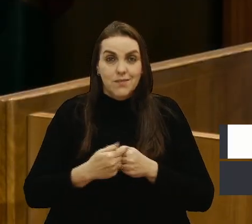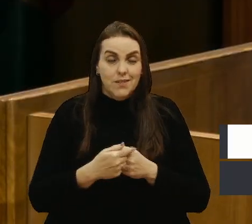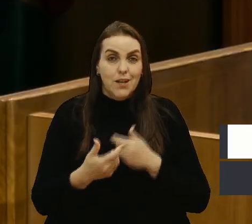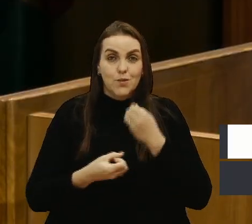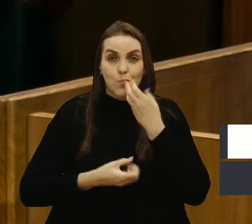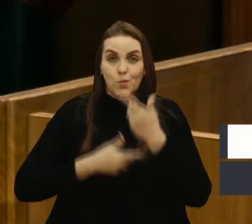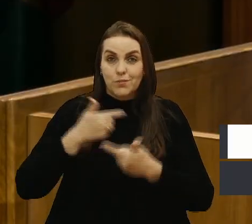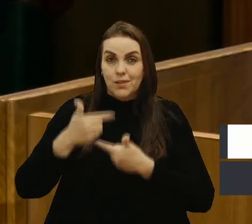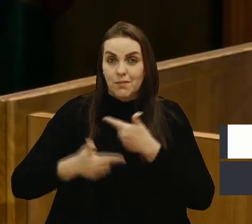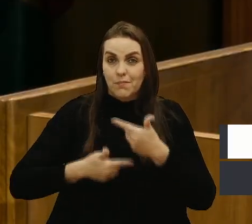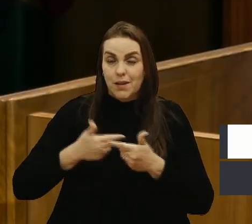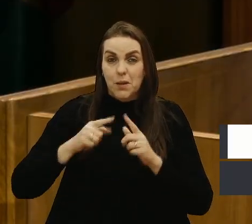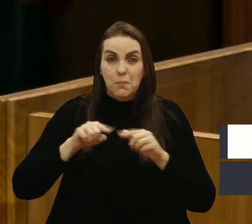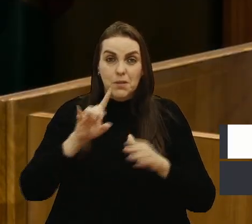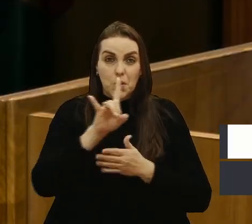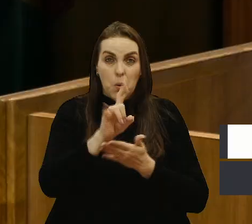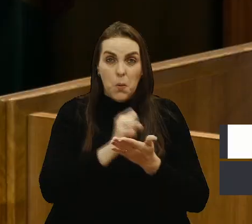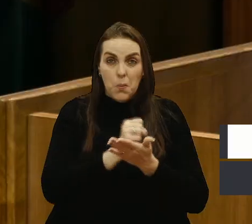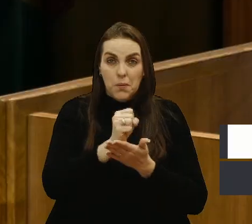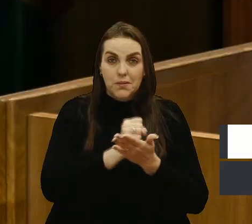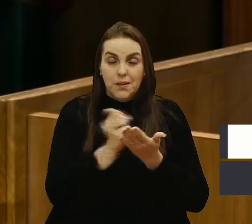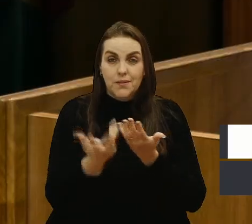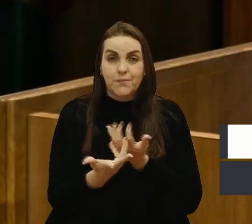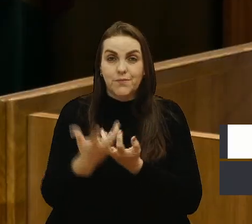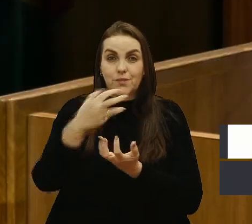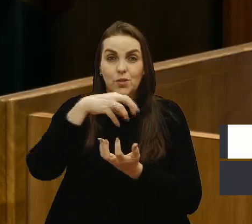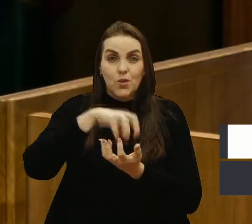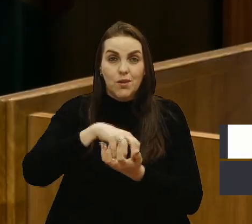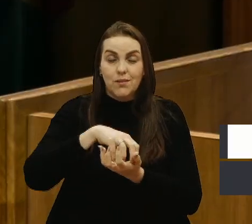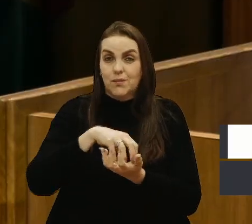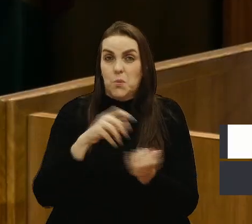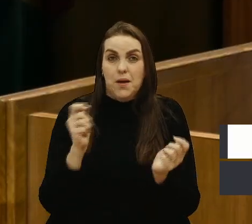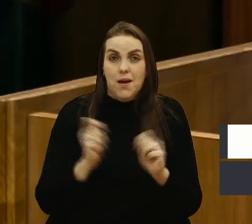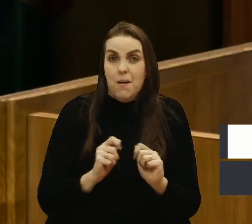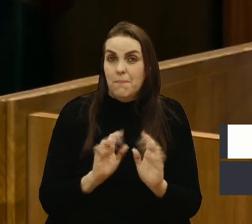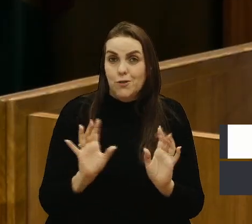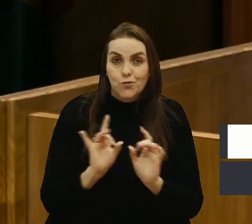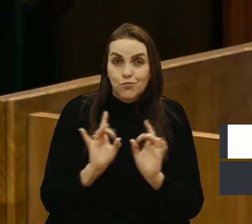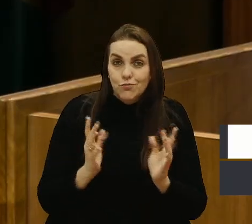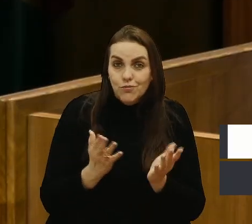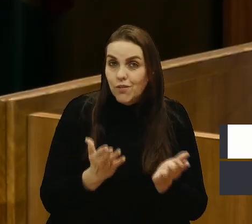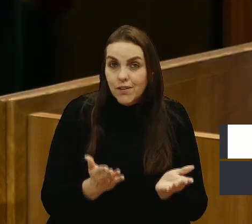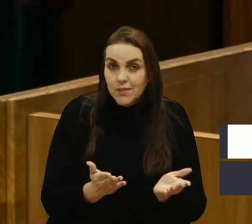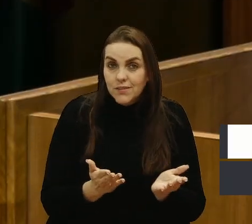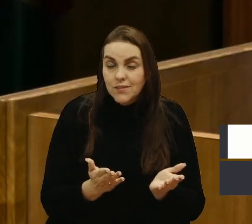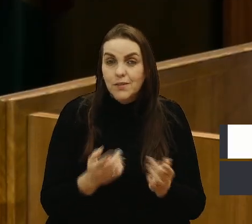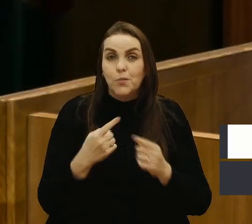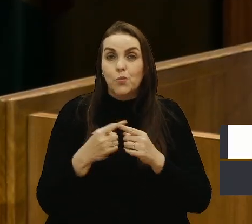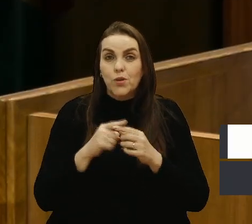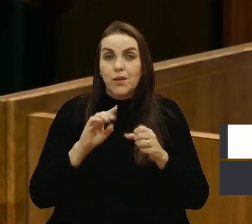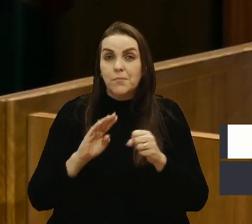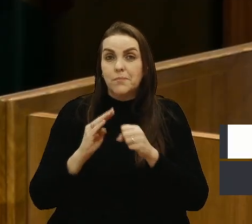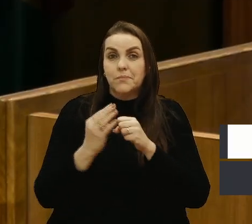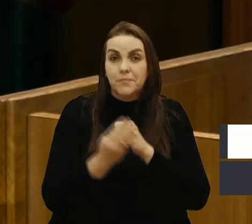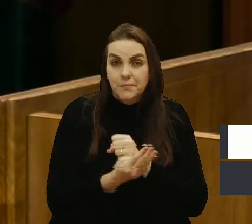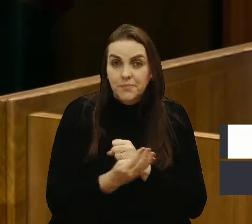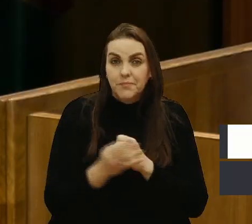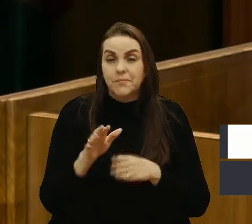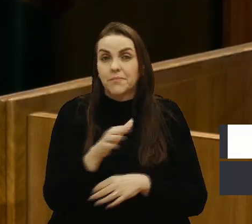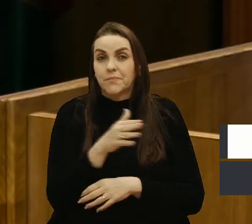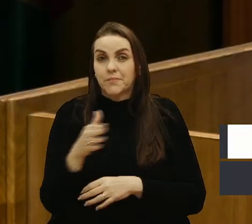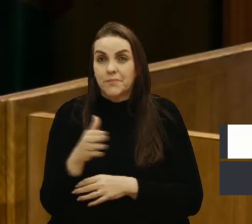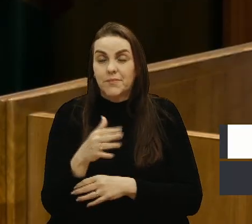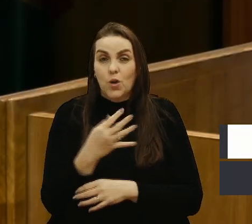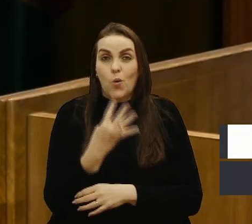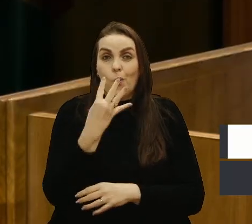que o contrato com a Codeca está insuficiente, porque estar num bairro, muitas vezes,